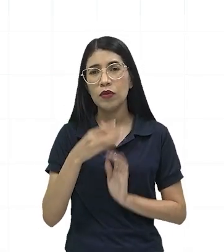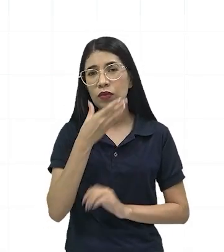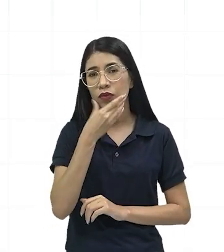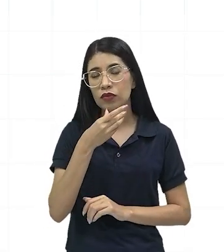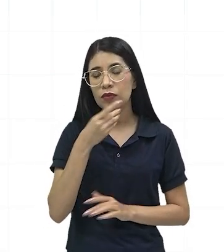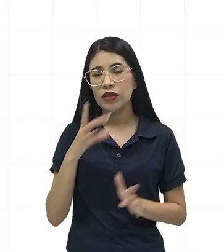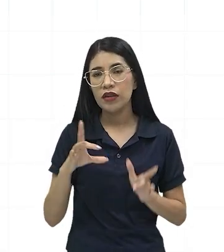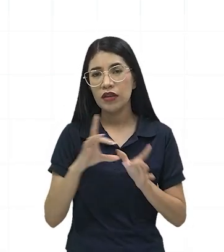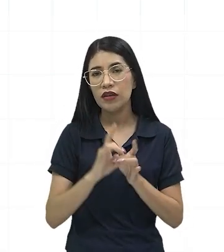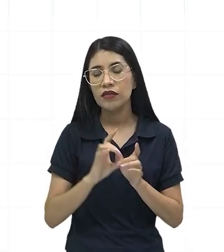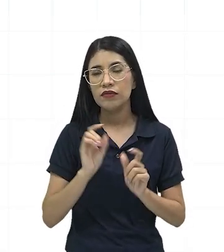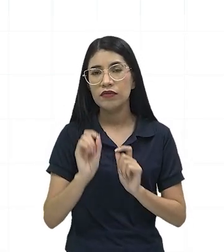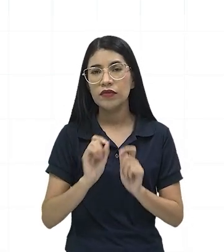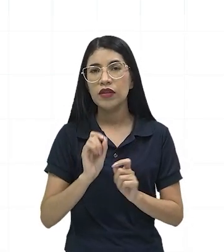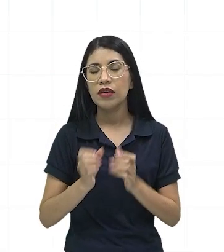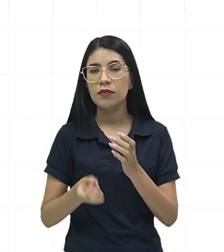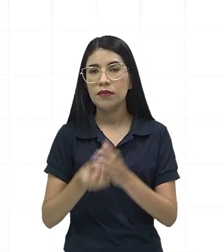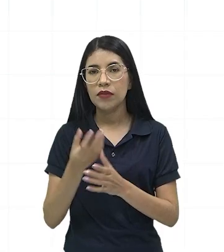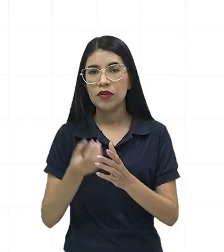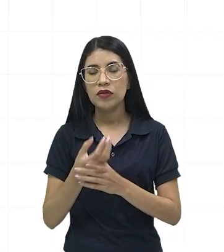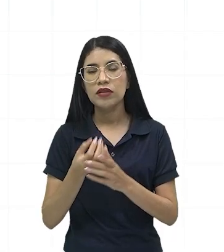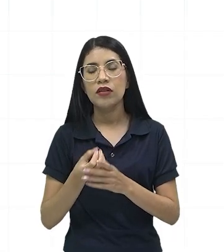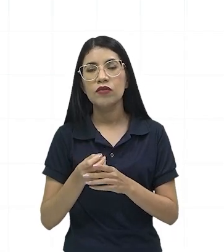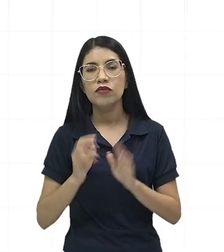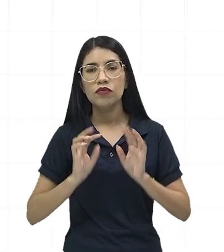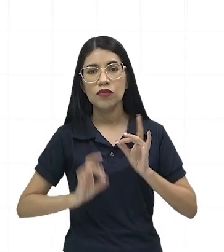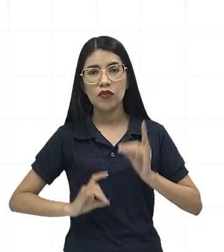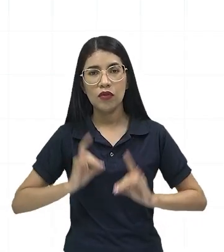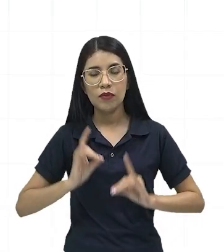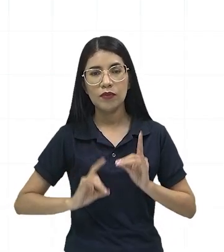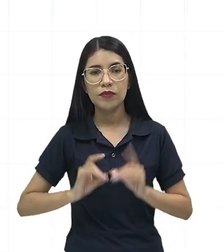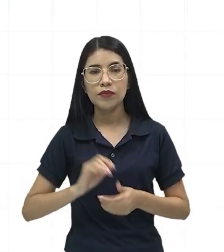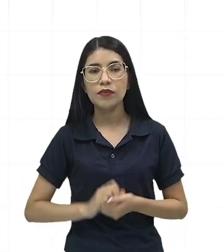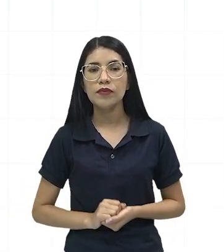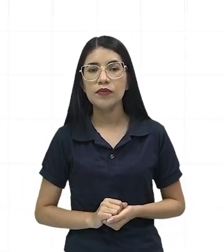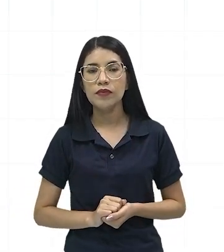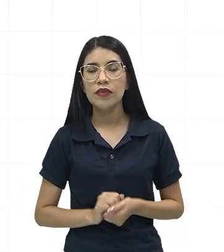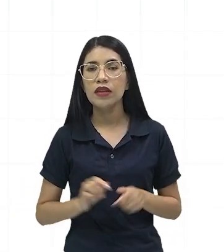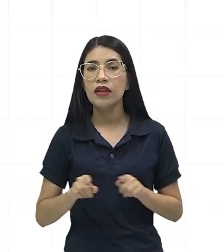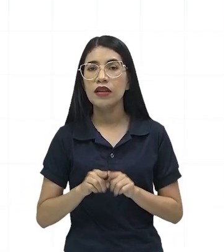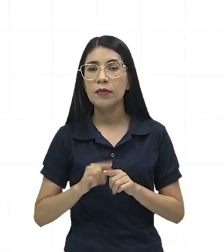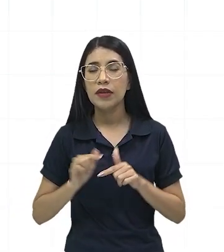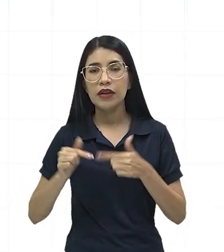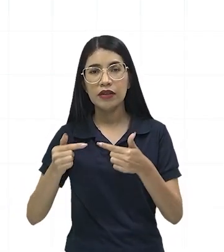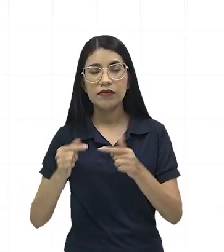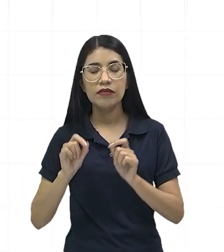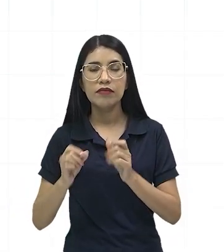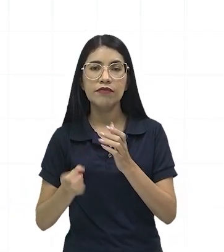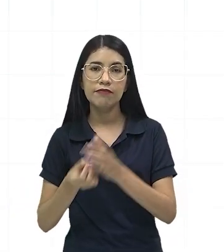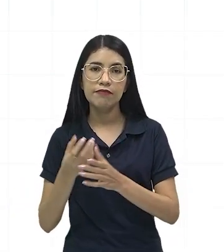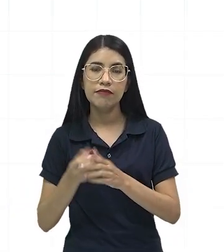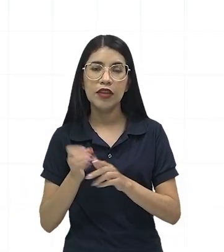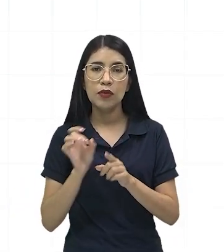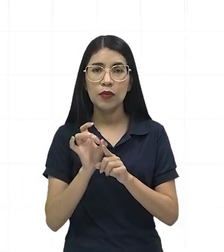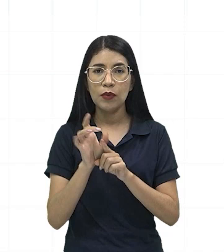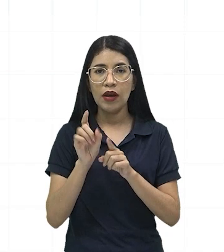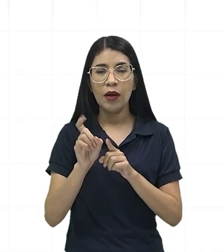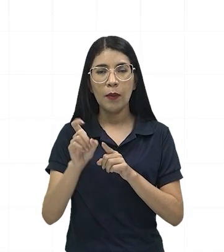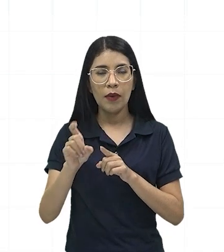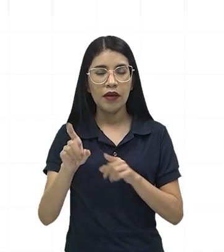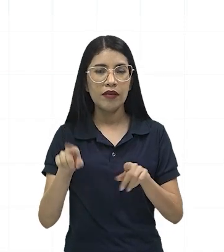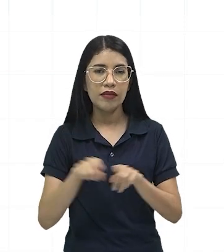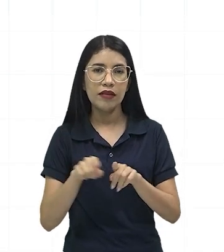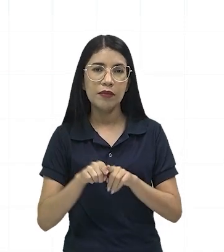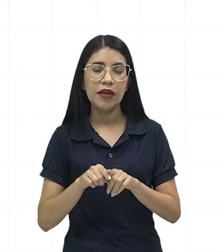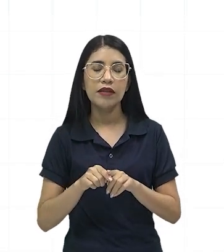masculina vai estar ligada aí com a produção desse hormônio, né? E também atua na produção dos